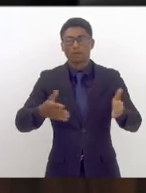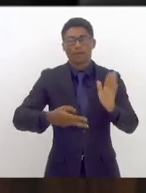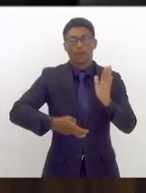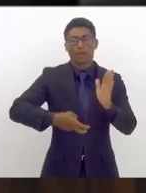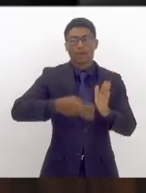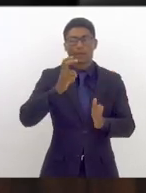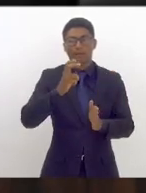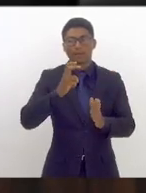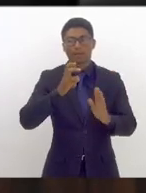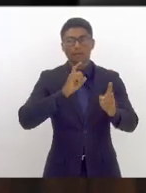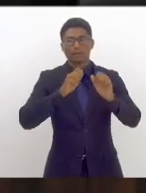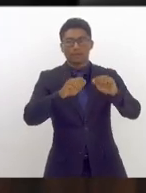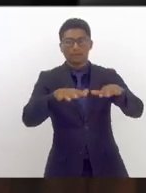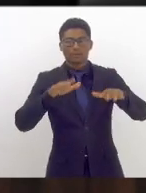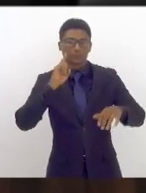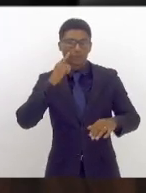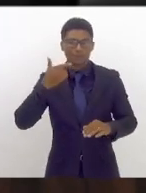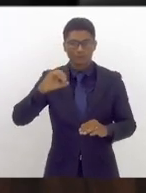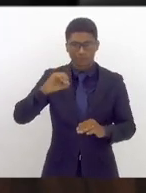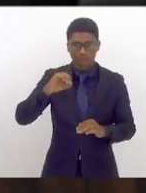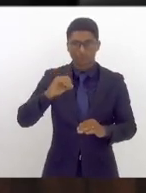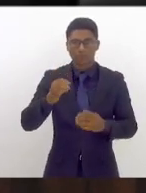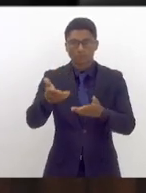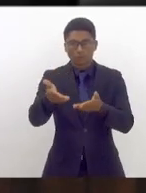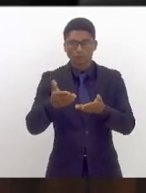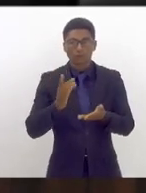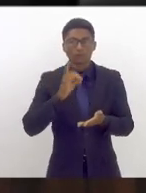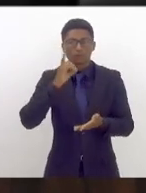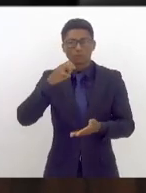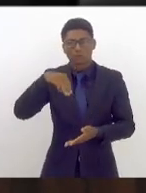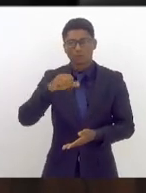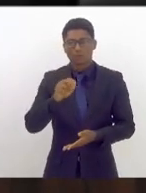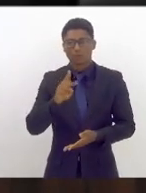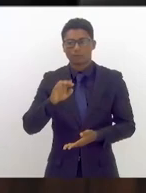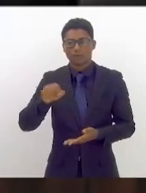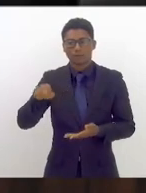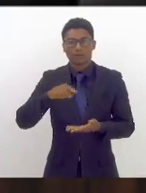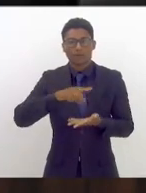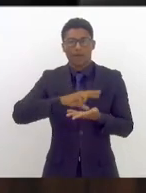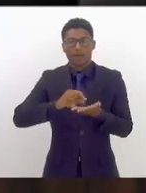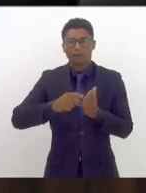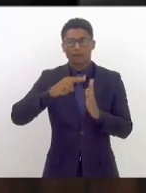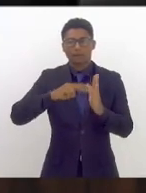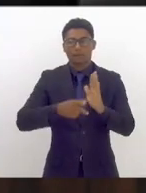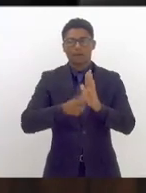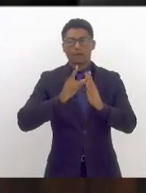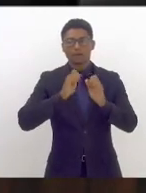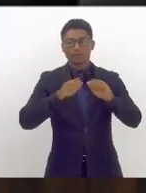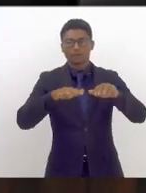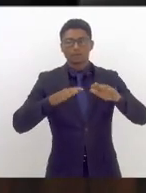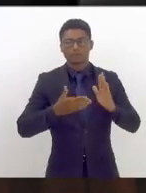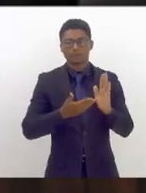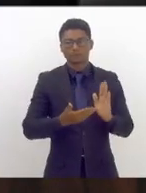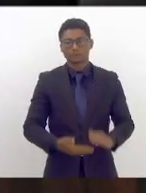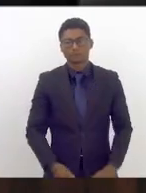sessão extraordinária do dia 20 presidência fazer a leitura da ata da sessão anterior